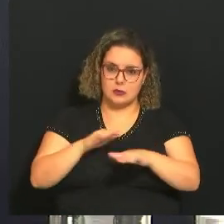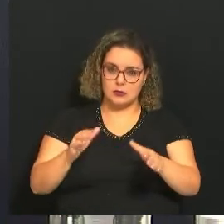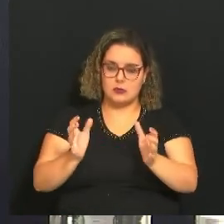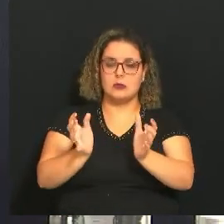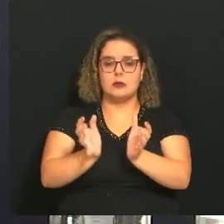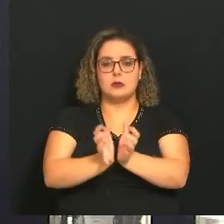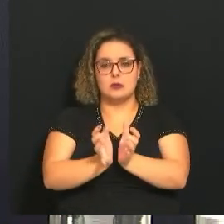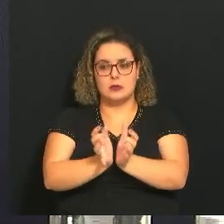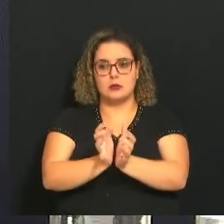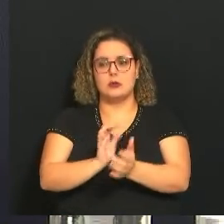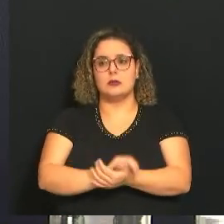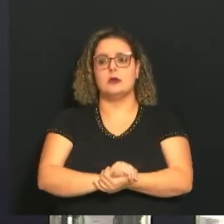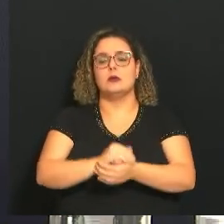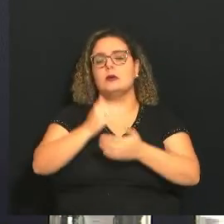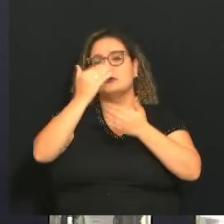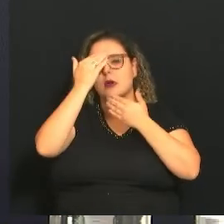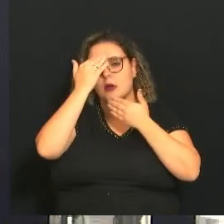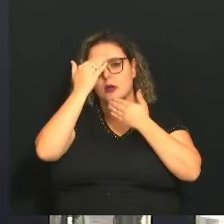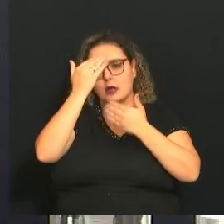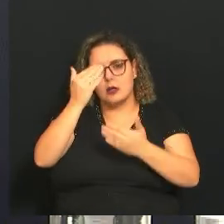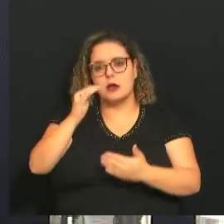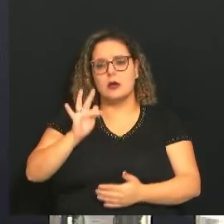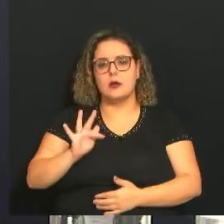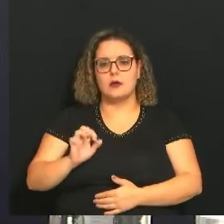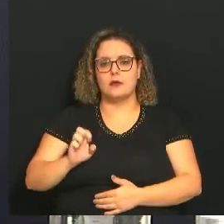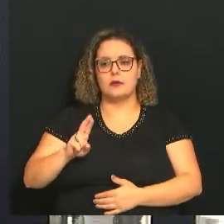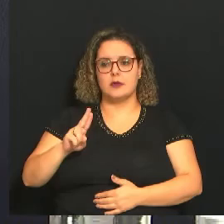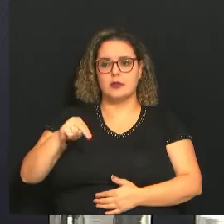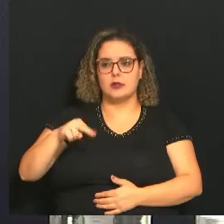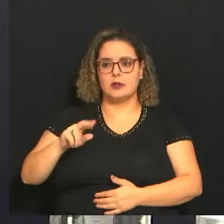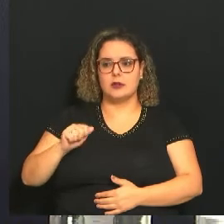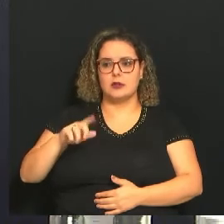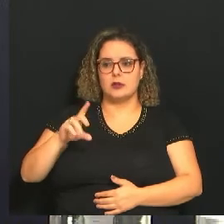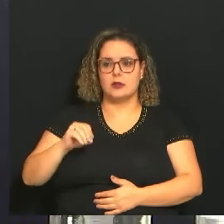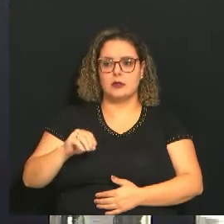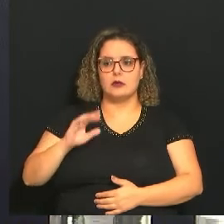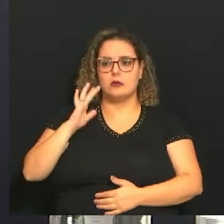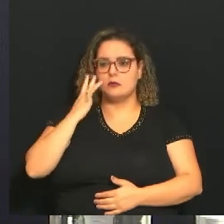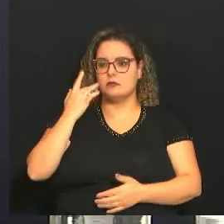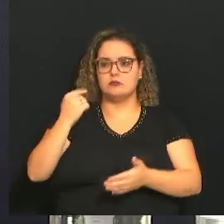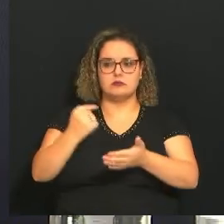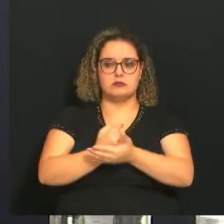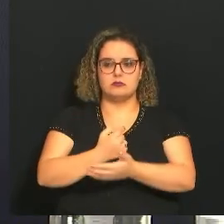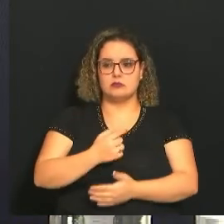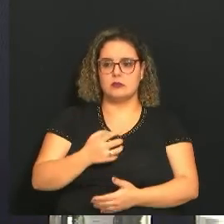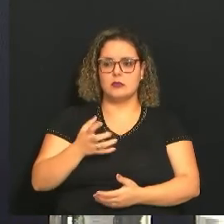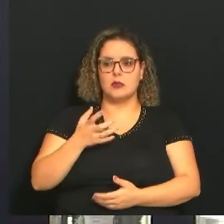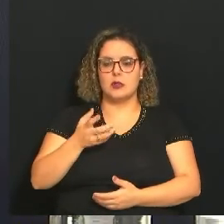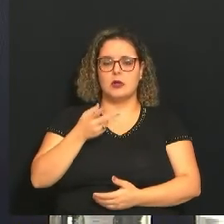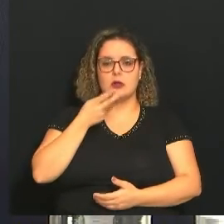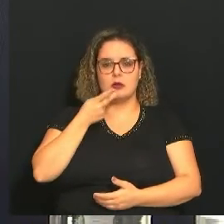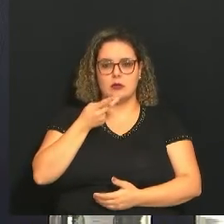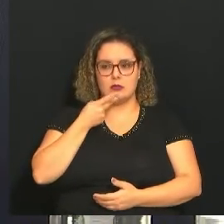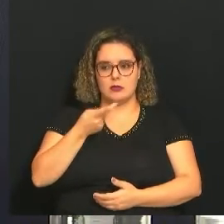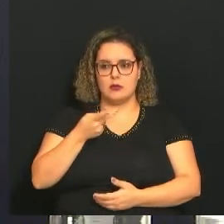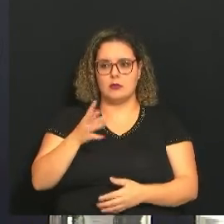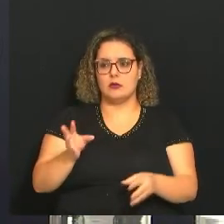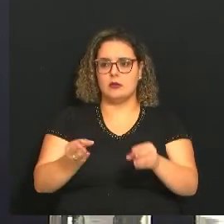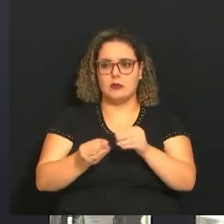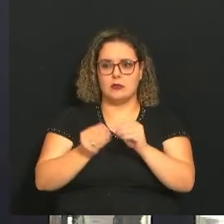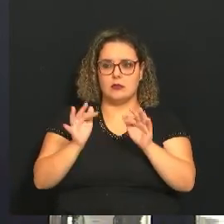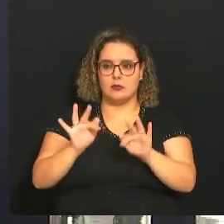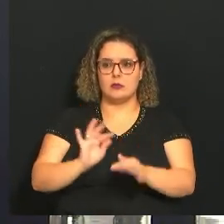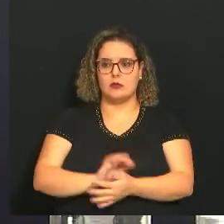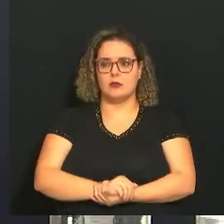comissão. Agradeço a Fernanda, acho que não tem mais nenhuma questão. Fernanda, você quer fazer alguma consideração